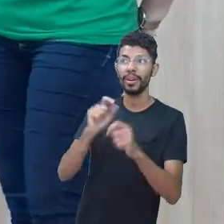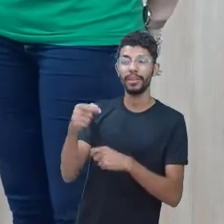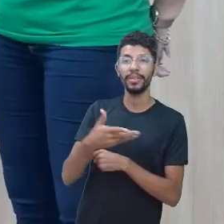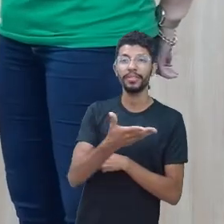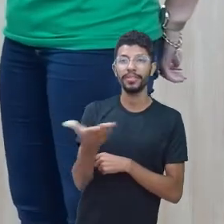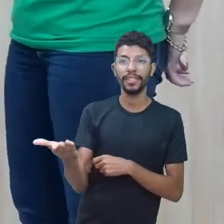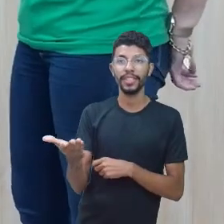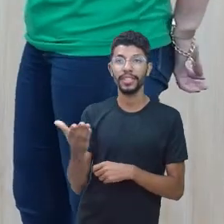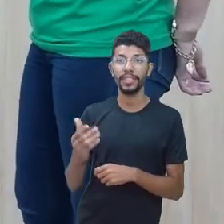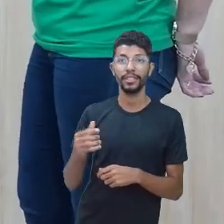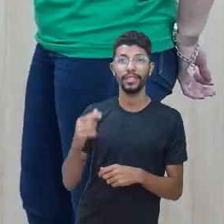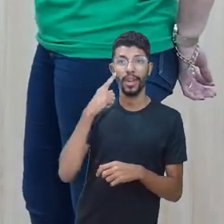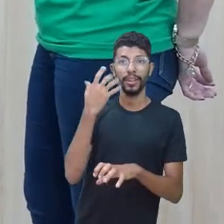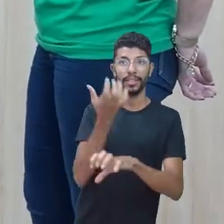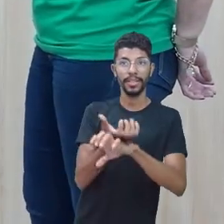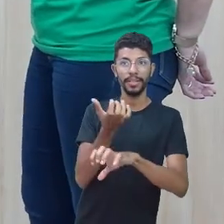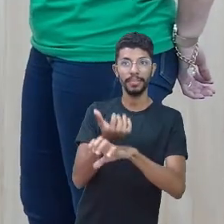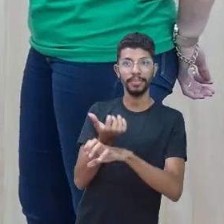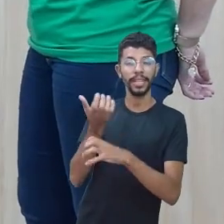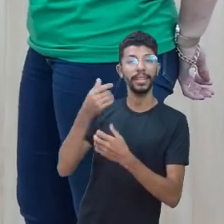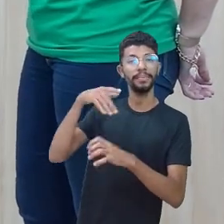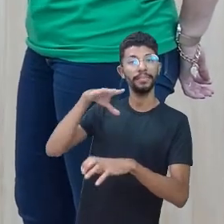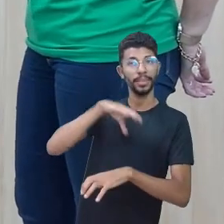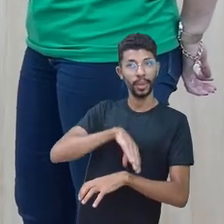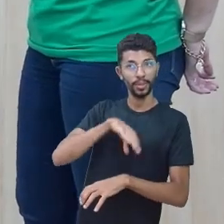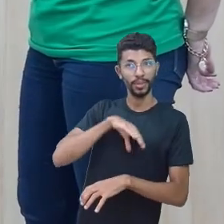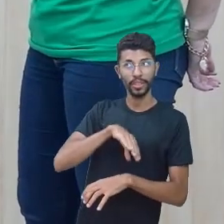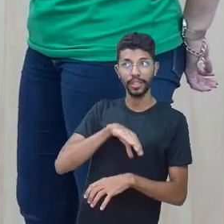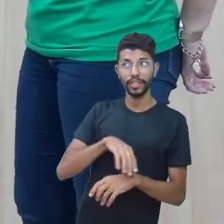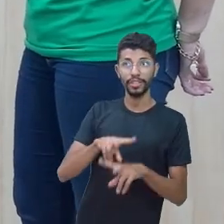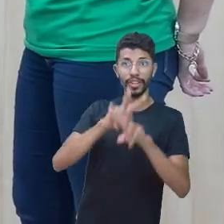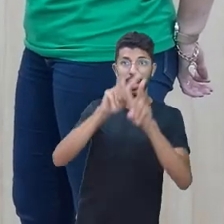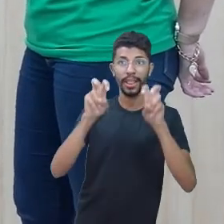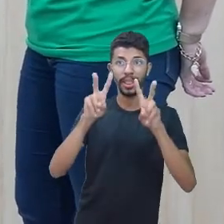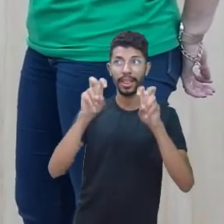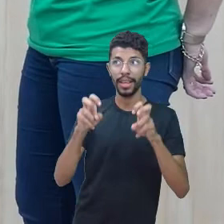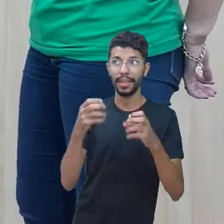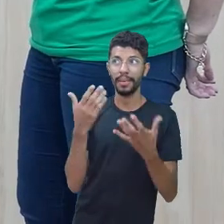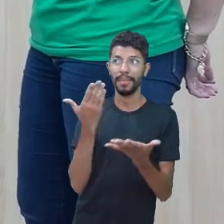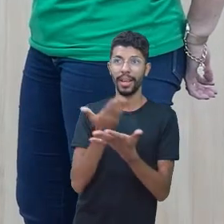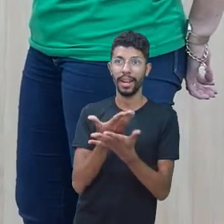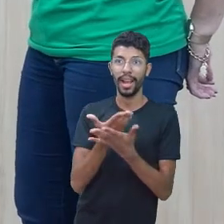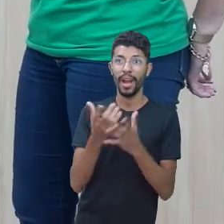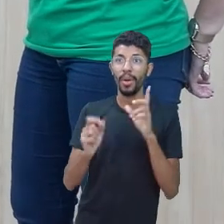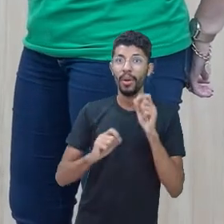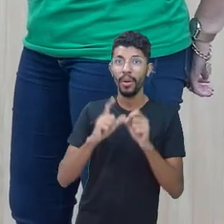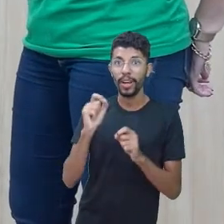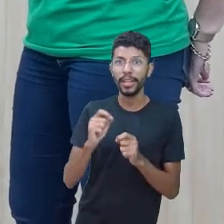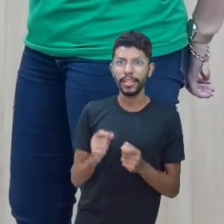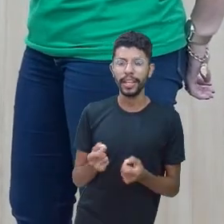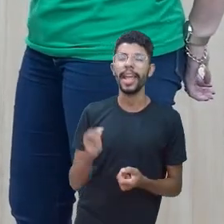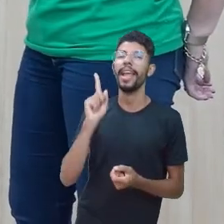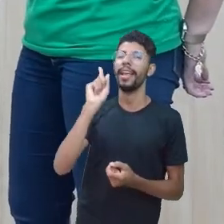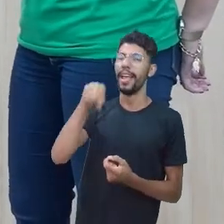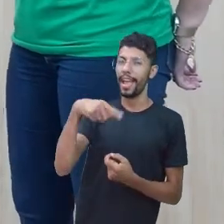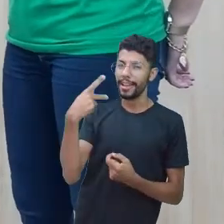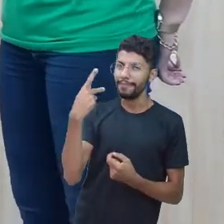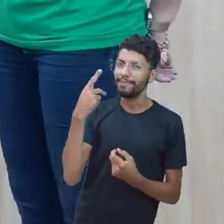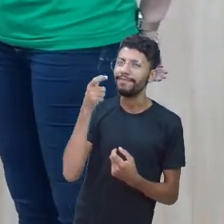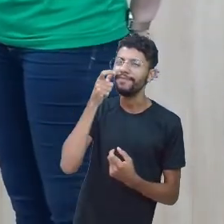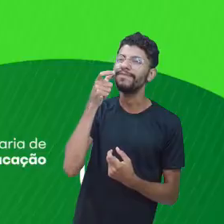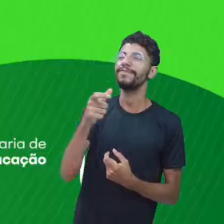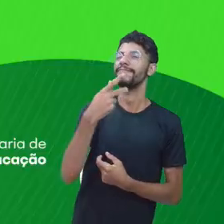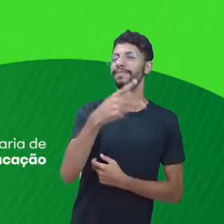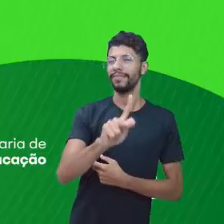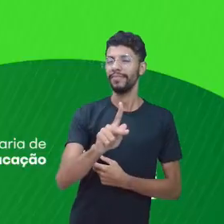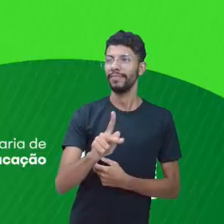componente curricular, língua portuguesa, tema da aula, isso é da sua conta.